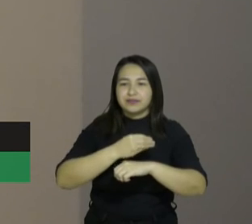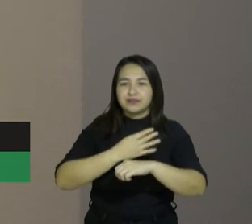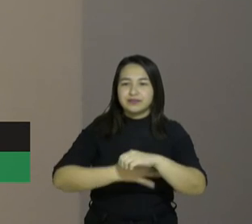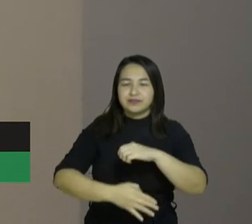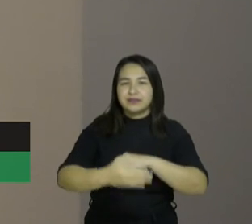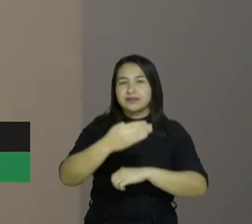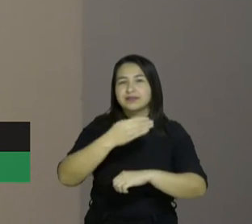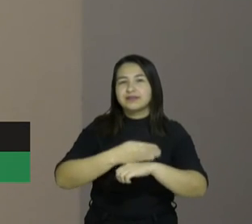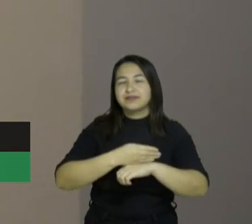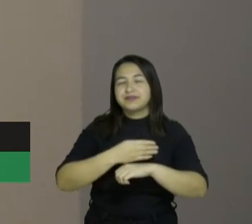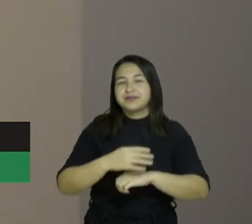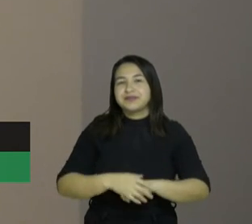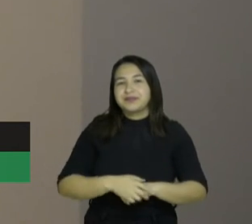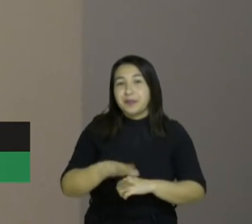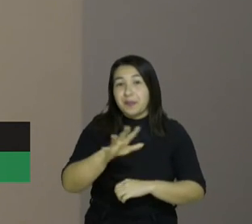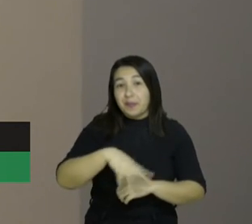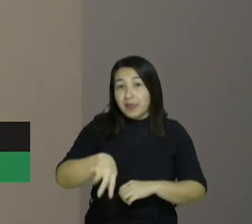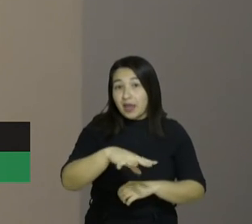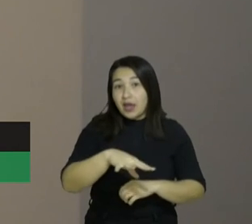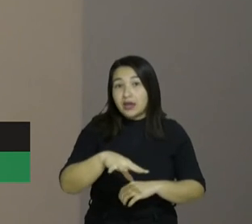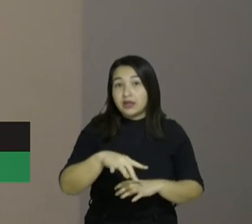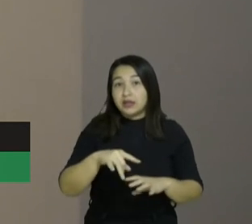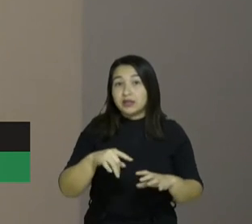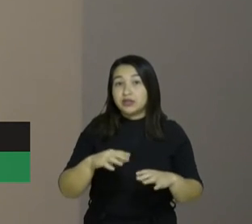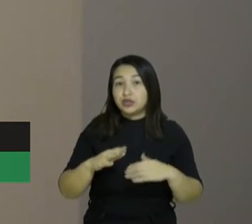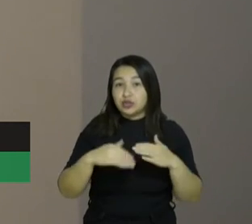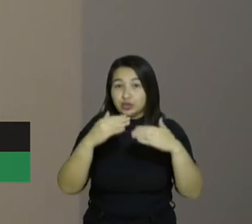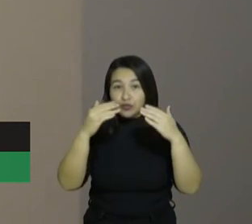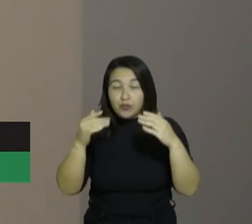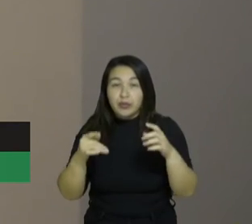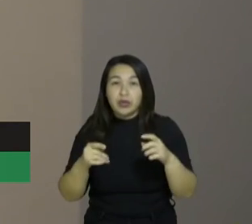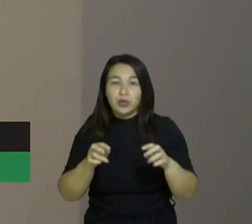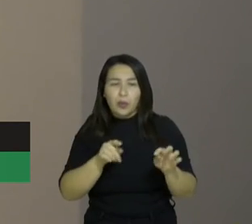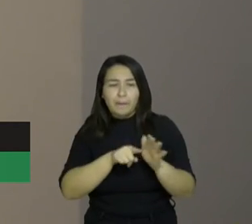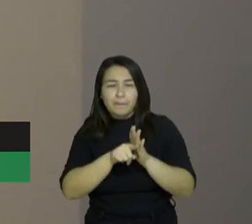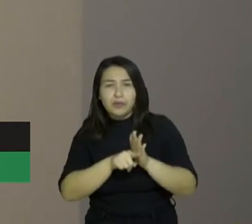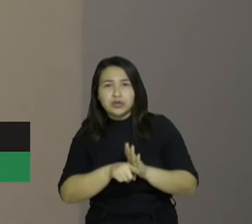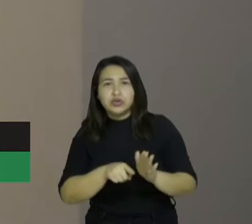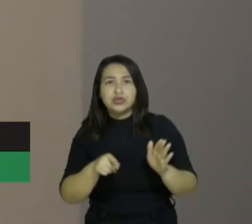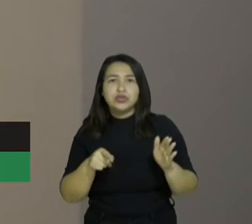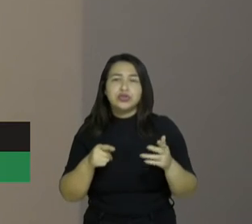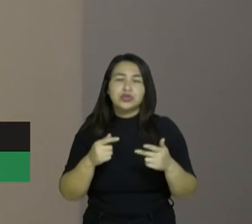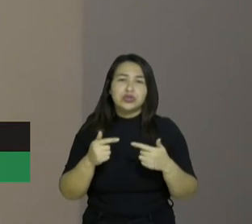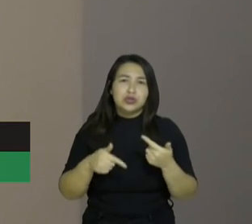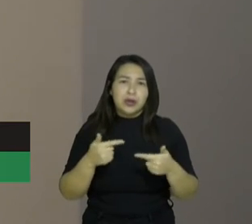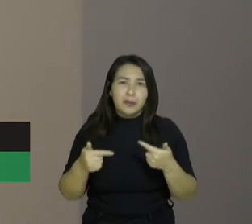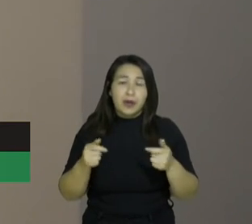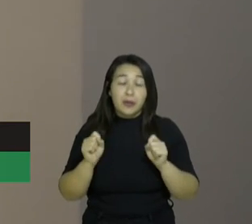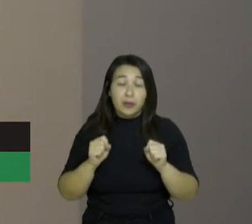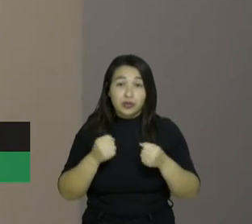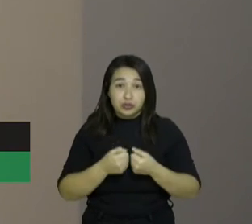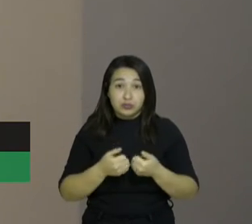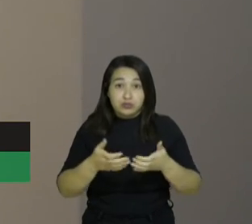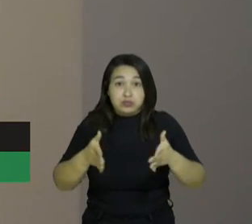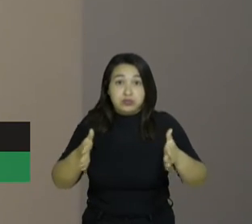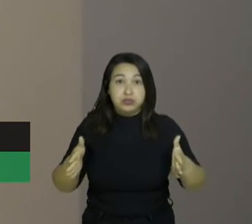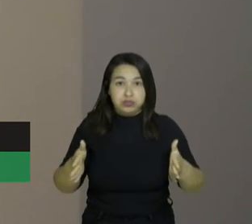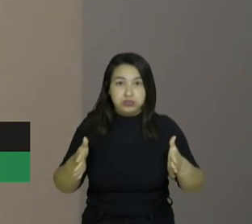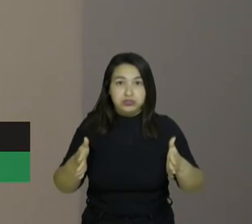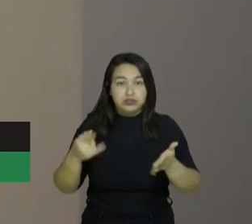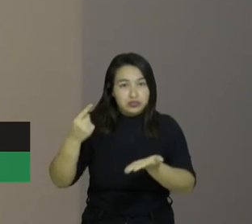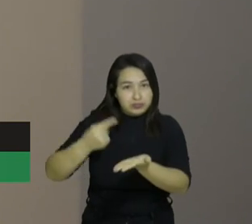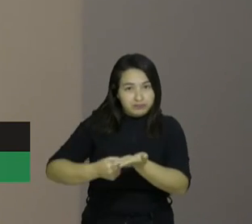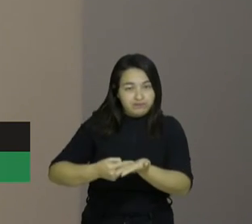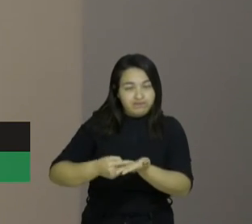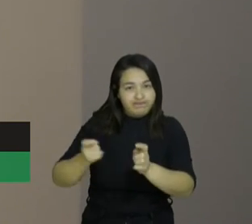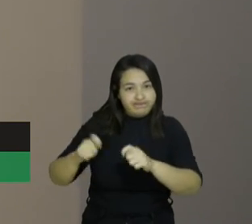na área dos serviços pesquisa e desenvolvimento que poderiam ser exponencialmente expandidas com esse tratado